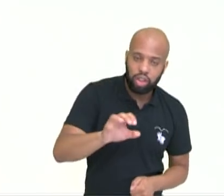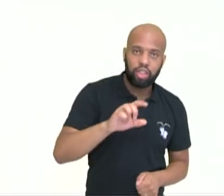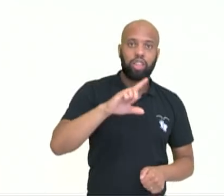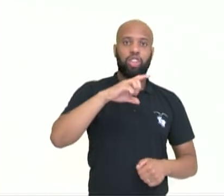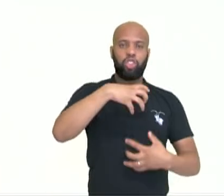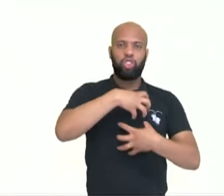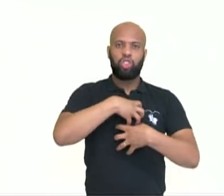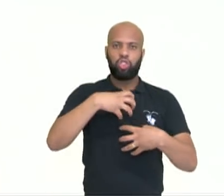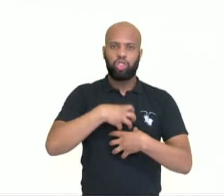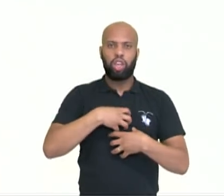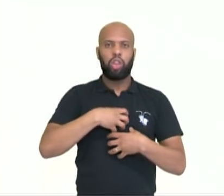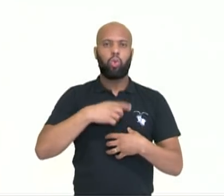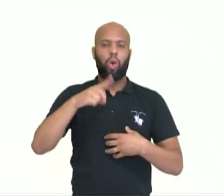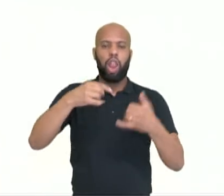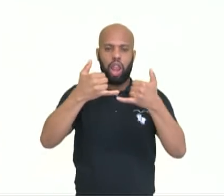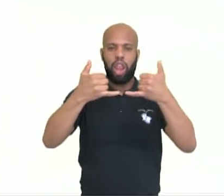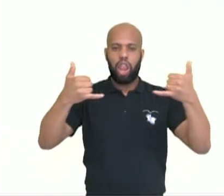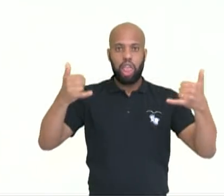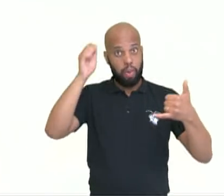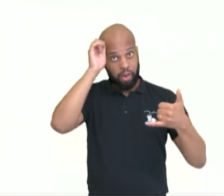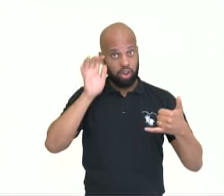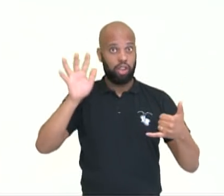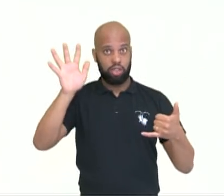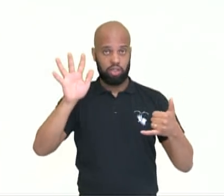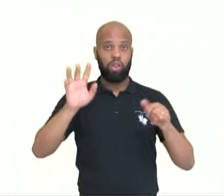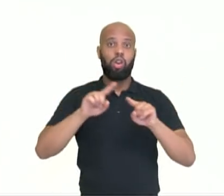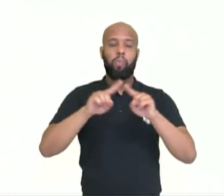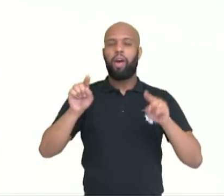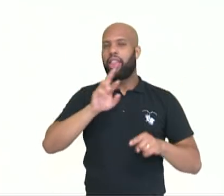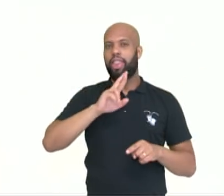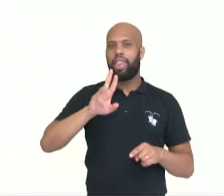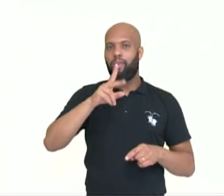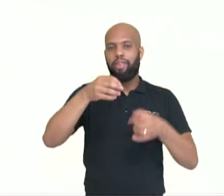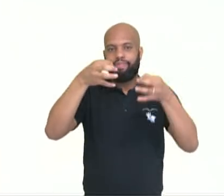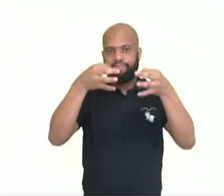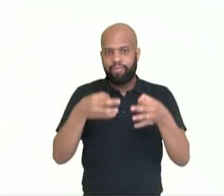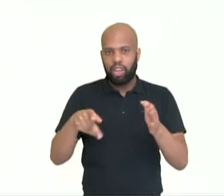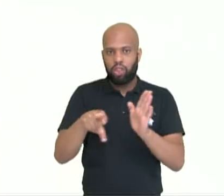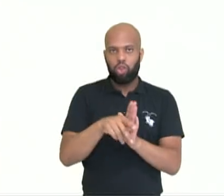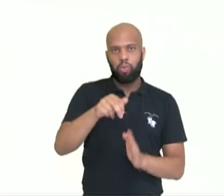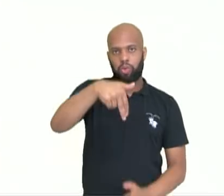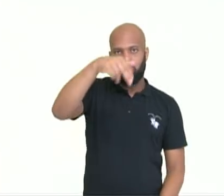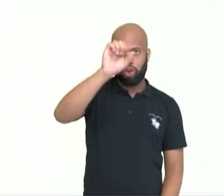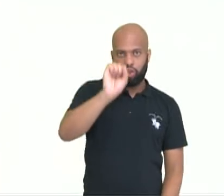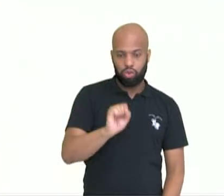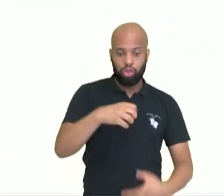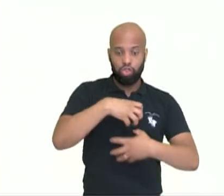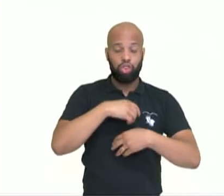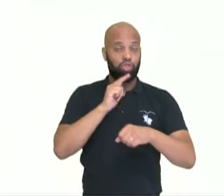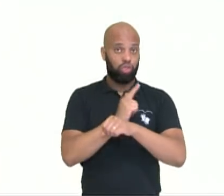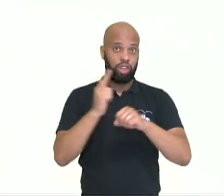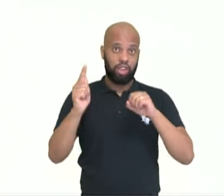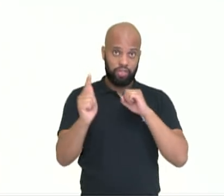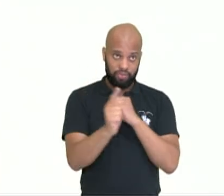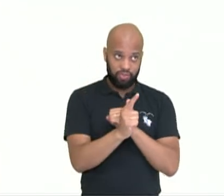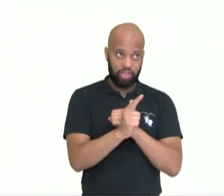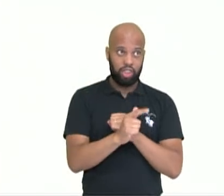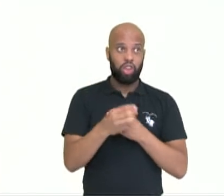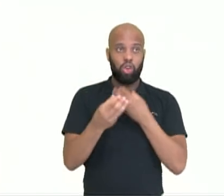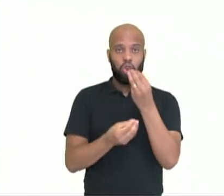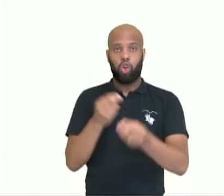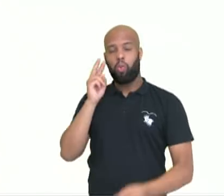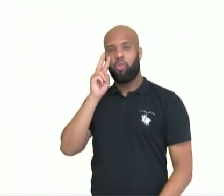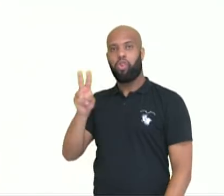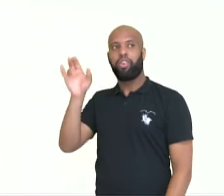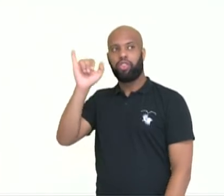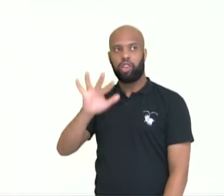linha imaginária que não obedece inteiramente à divisão norte e sul cartográfica, conforme podemos observar